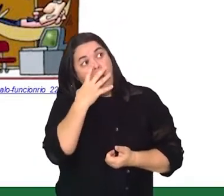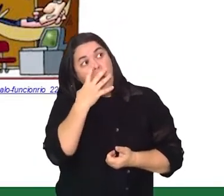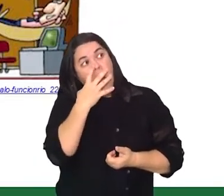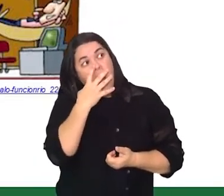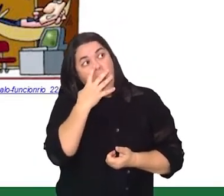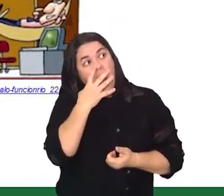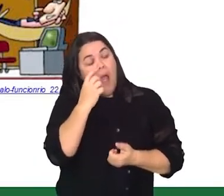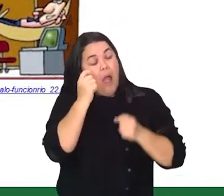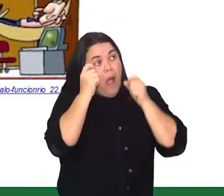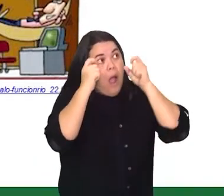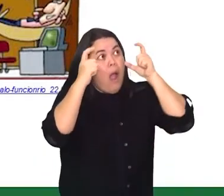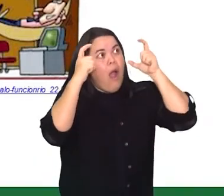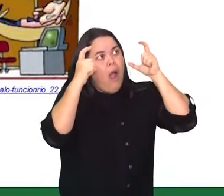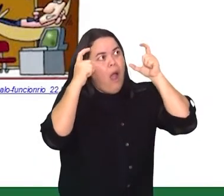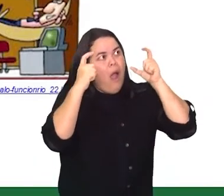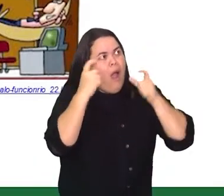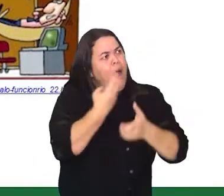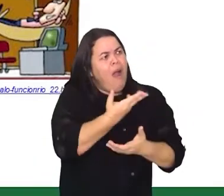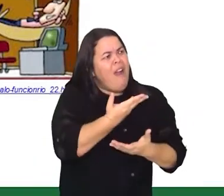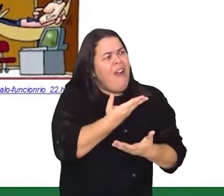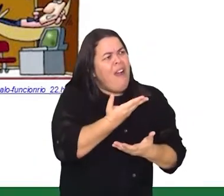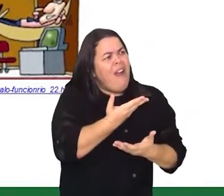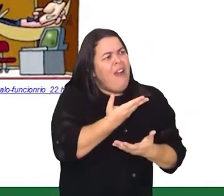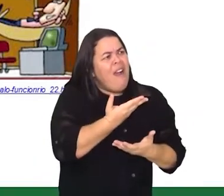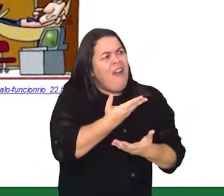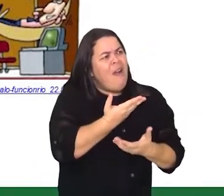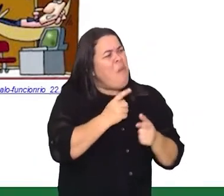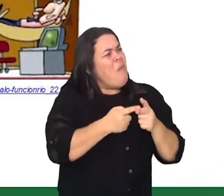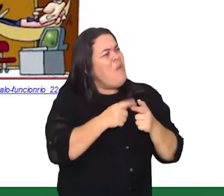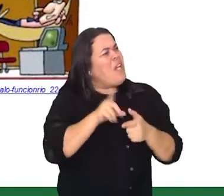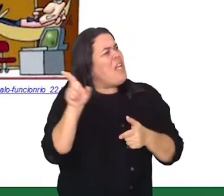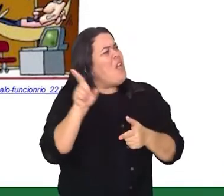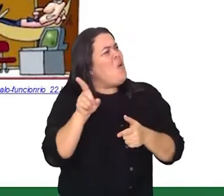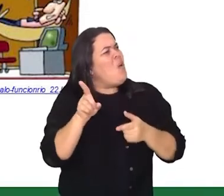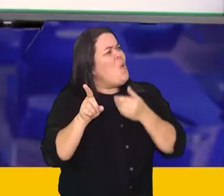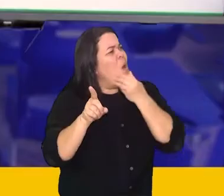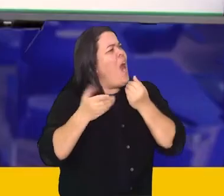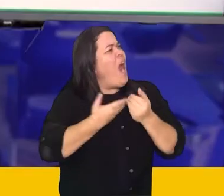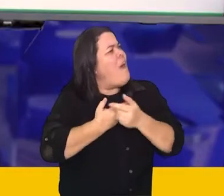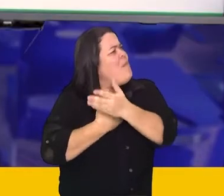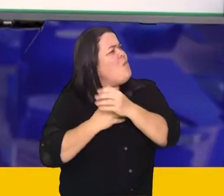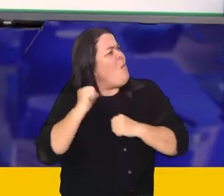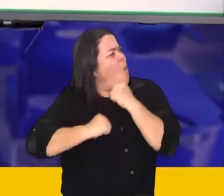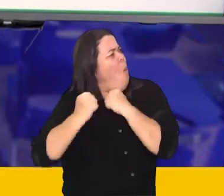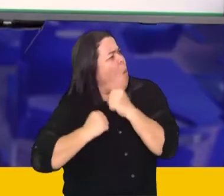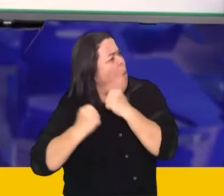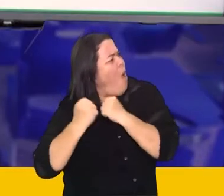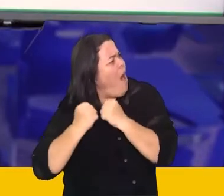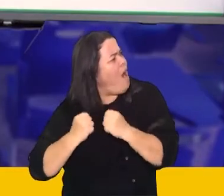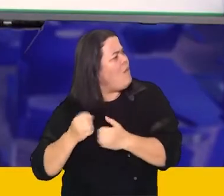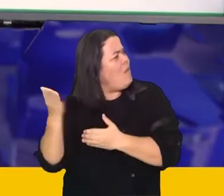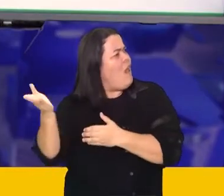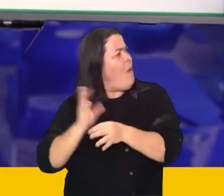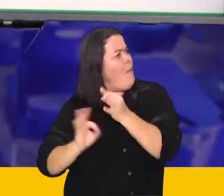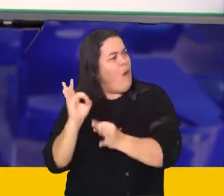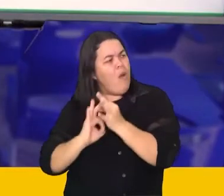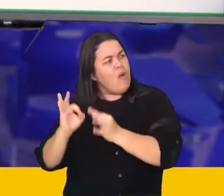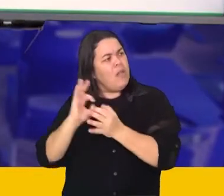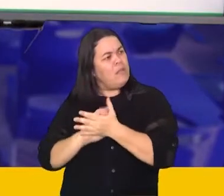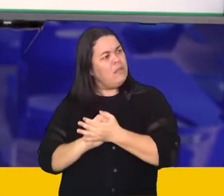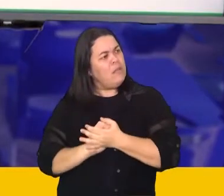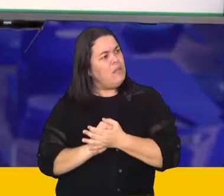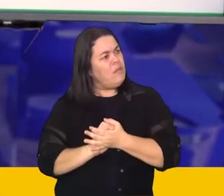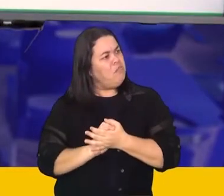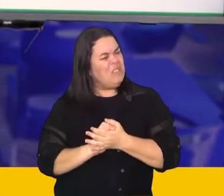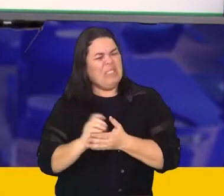os olhos, né, admirado. Por que o Aderbal está tão animado e correu rapidinho para fazer esse trabalho